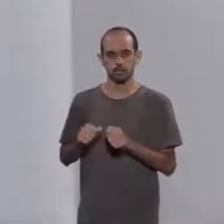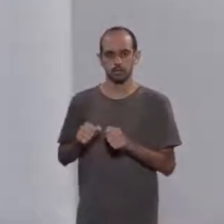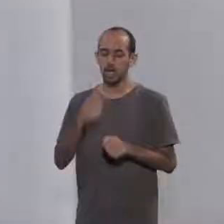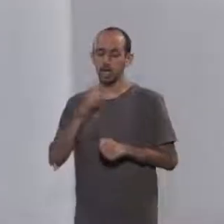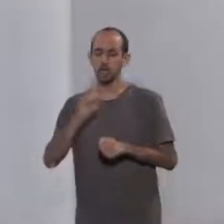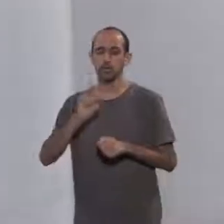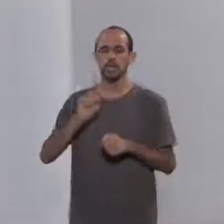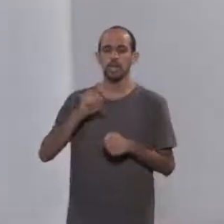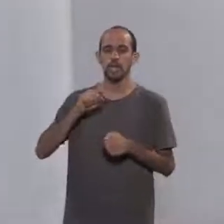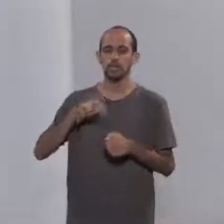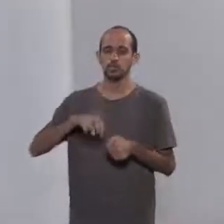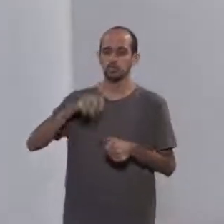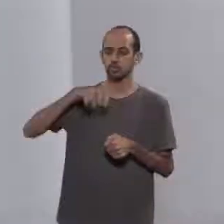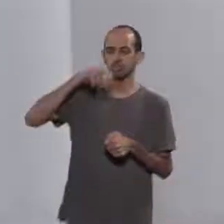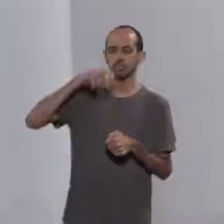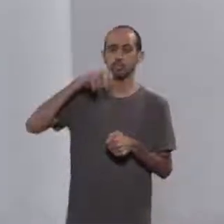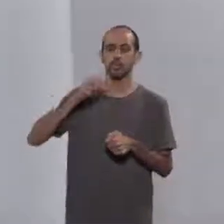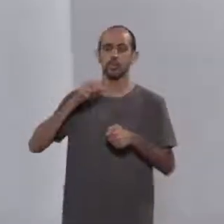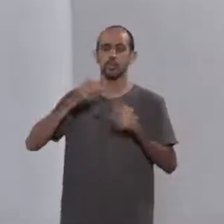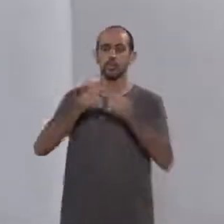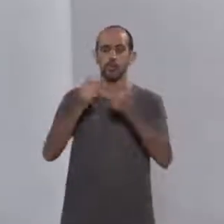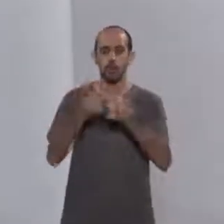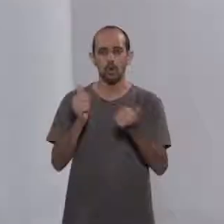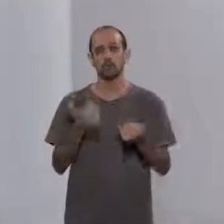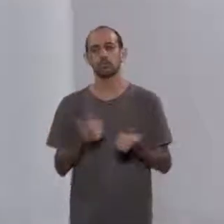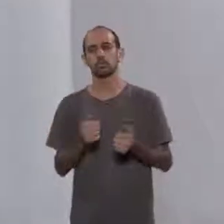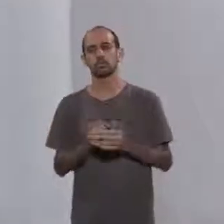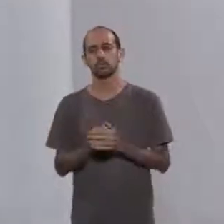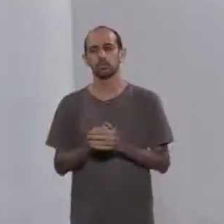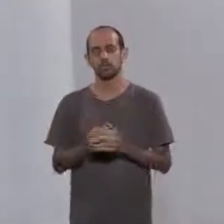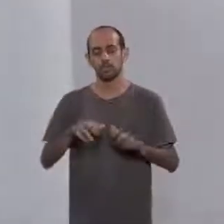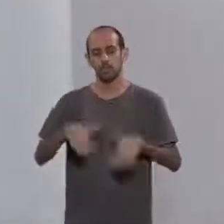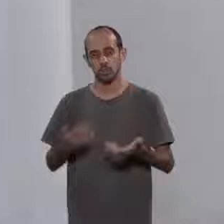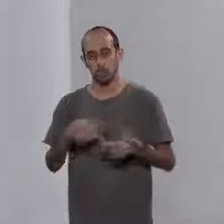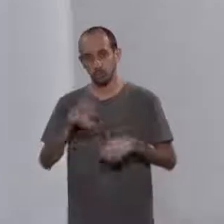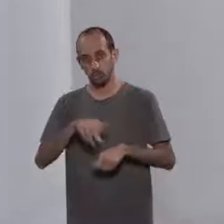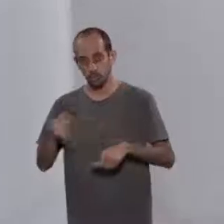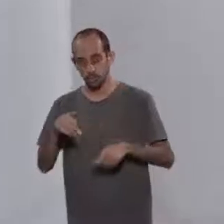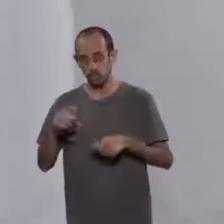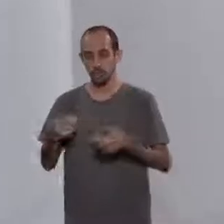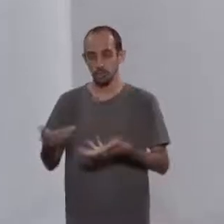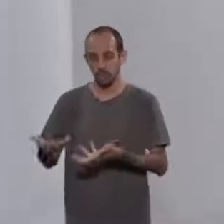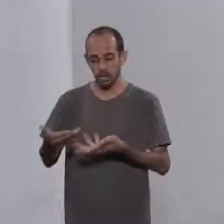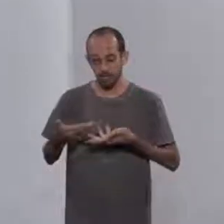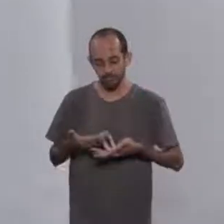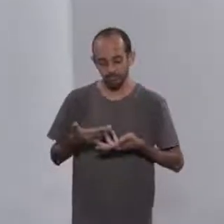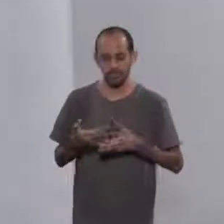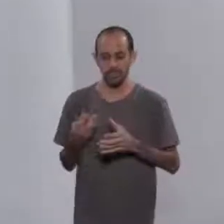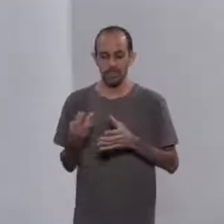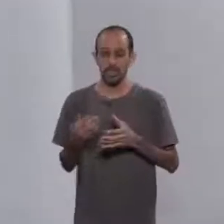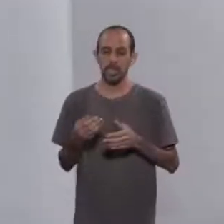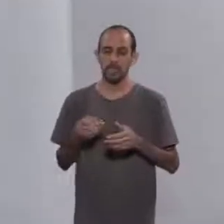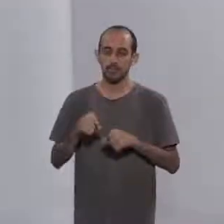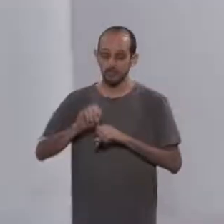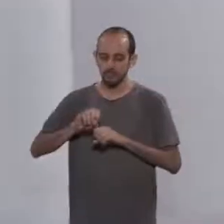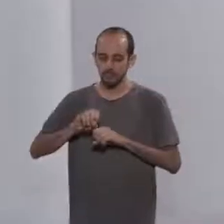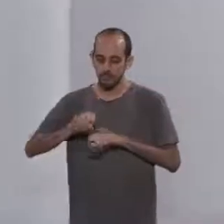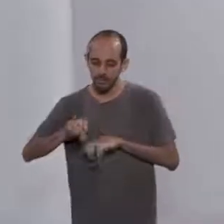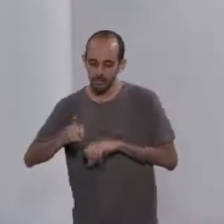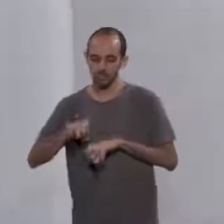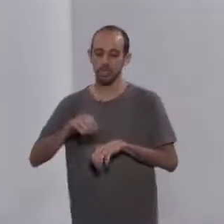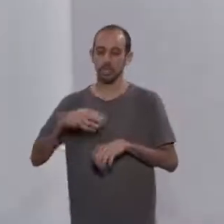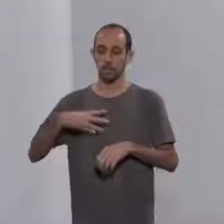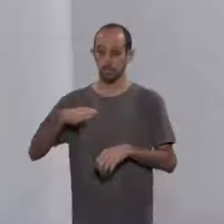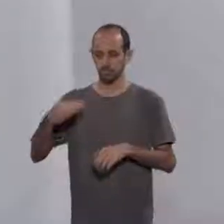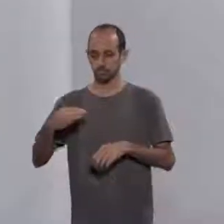consegue subir, pegar ônibus. Então, assim, os professores também fazem esse trabalho de acolhimento, né, das necessidades também, que a mãe coloca,